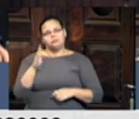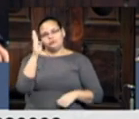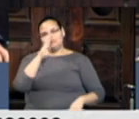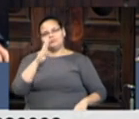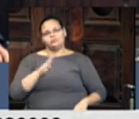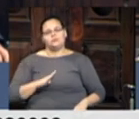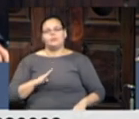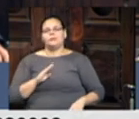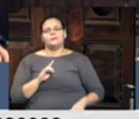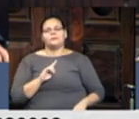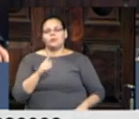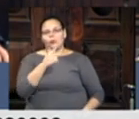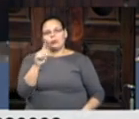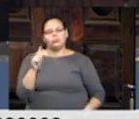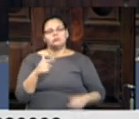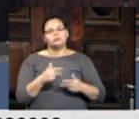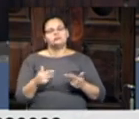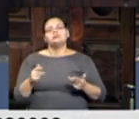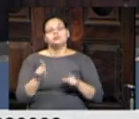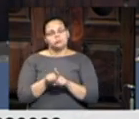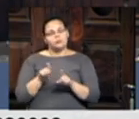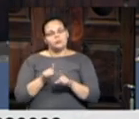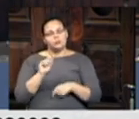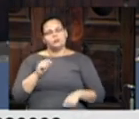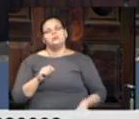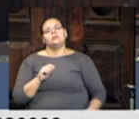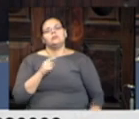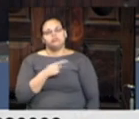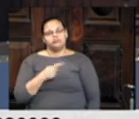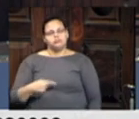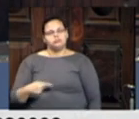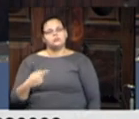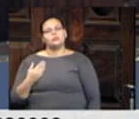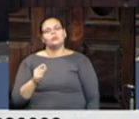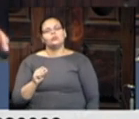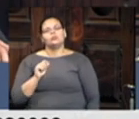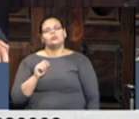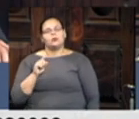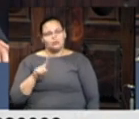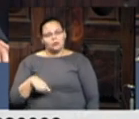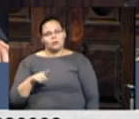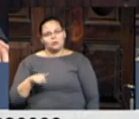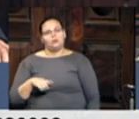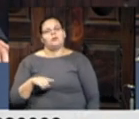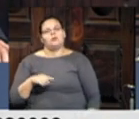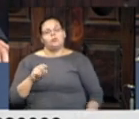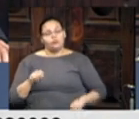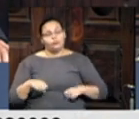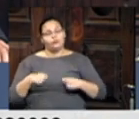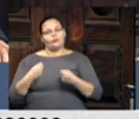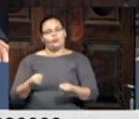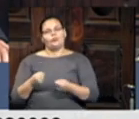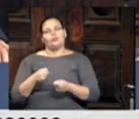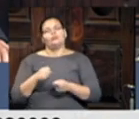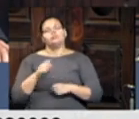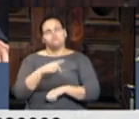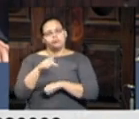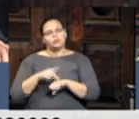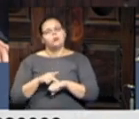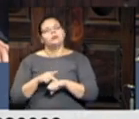Mas que não consideram outra coisa também, senhora presidente. Não consideram o esforço que esse país